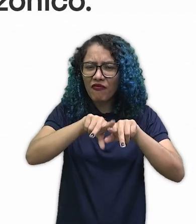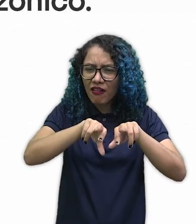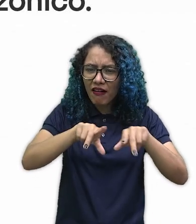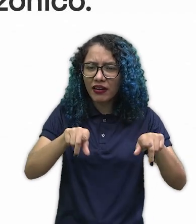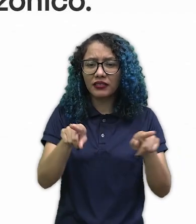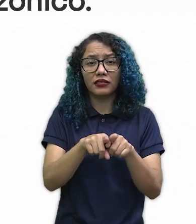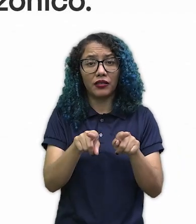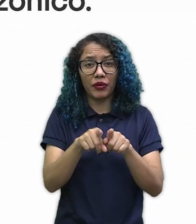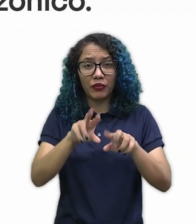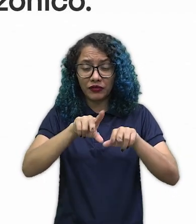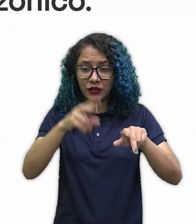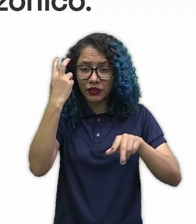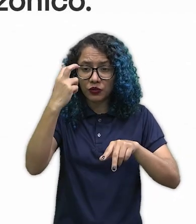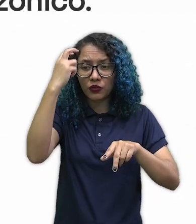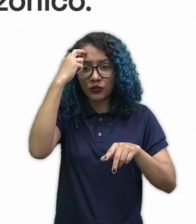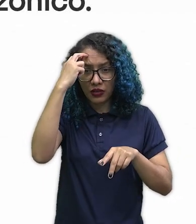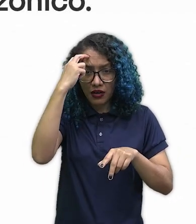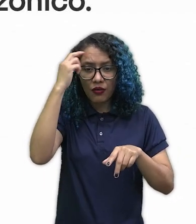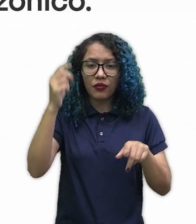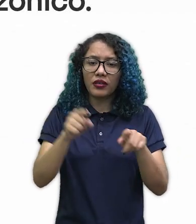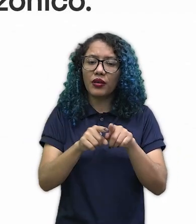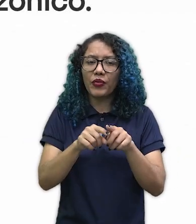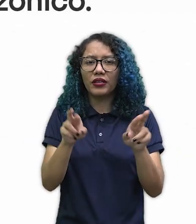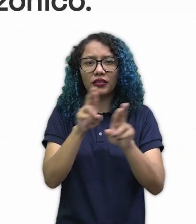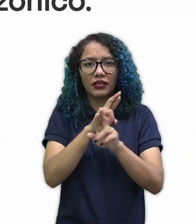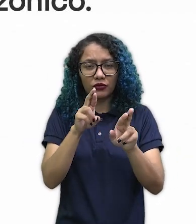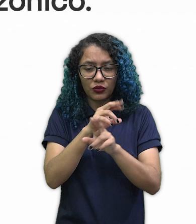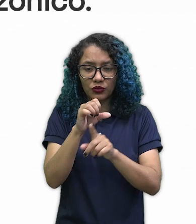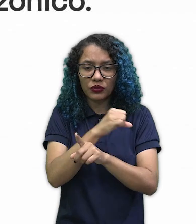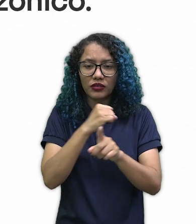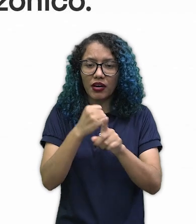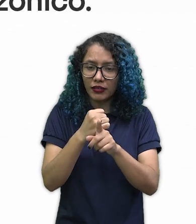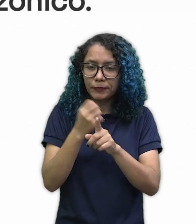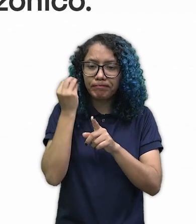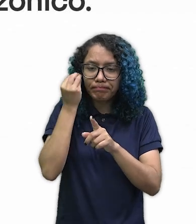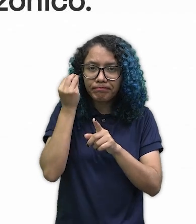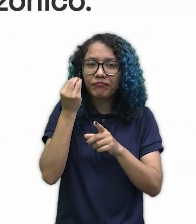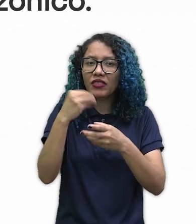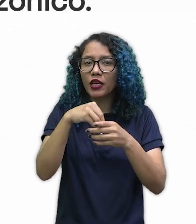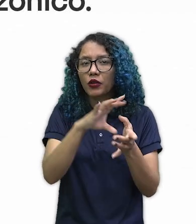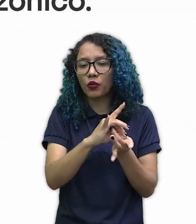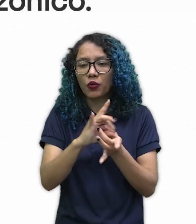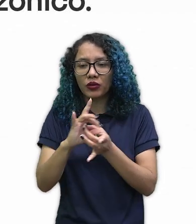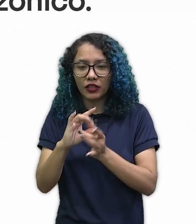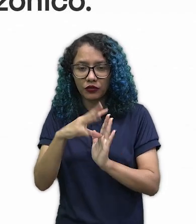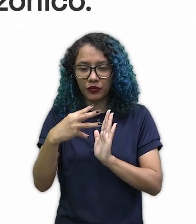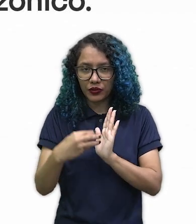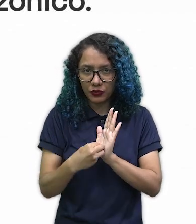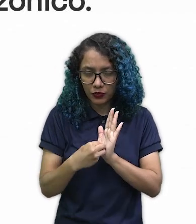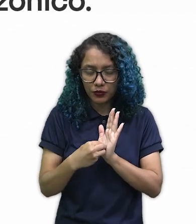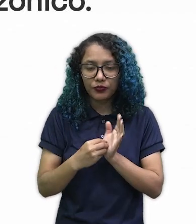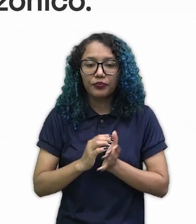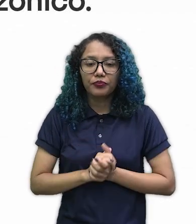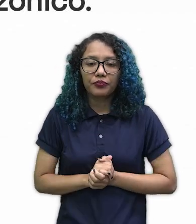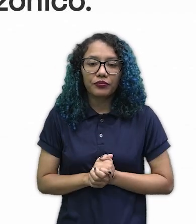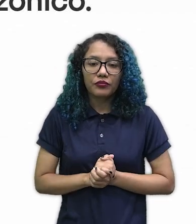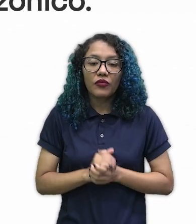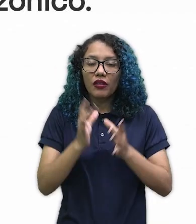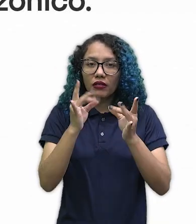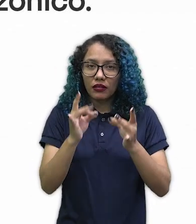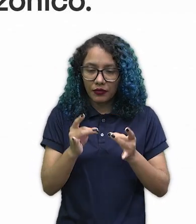a pluralidade de ideias, a diversidade cultural e as relações sociais vivenciadas no contexto